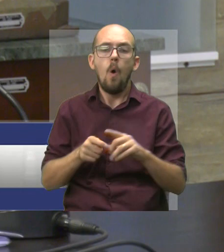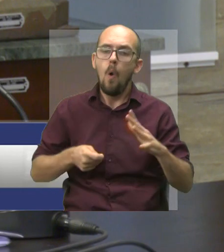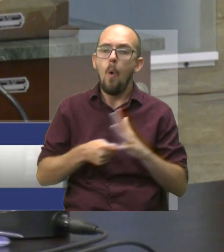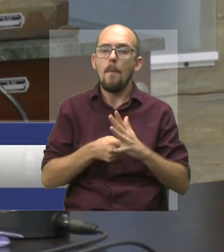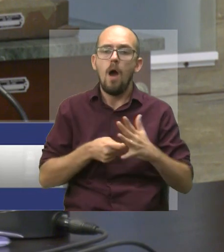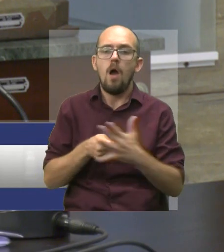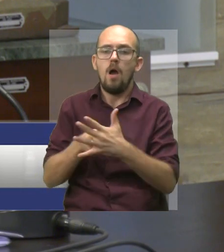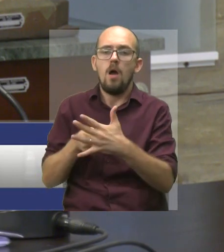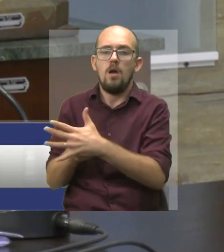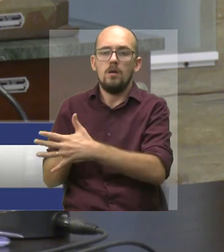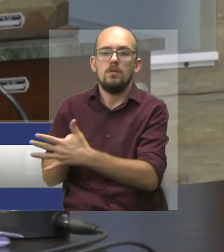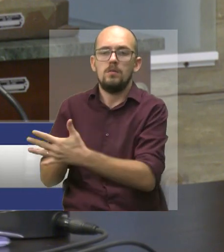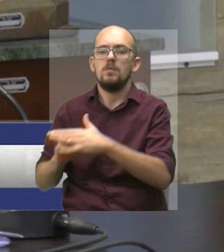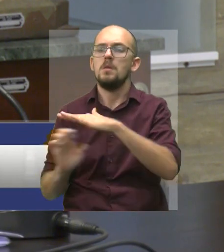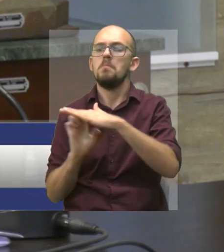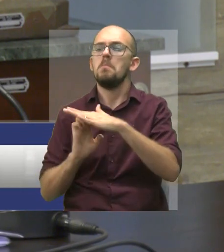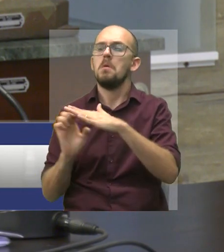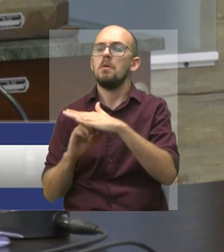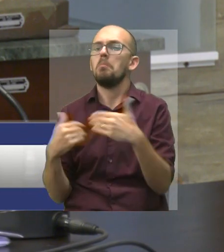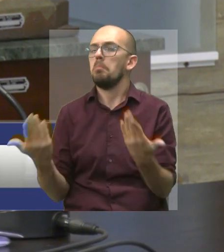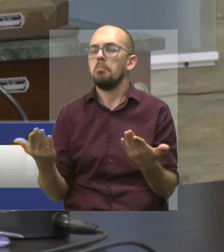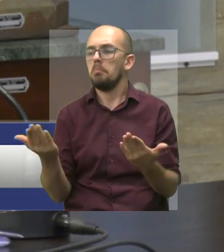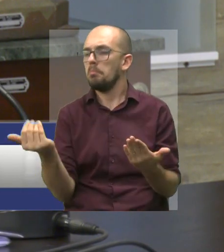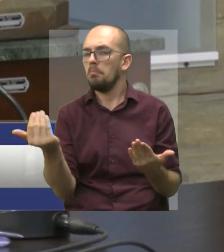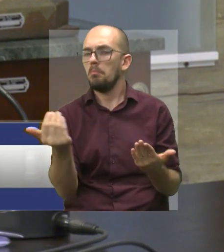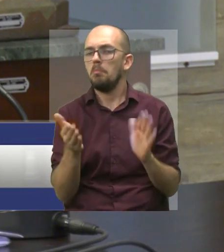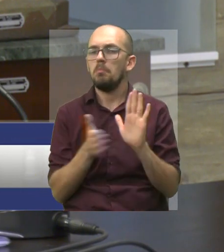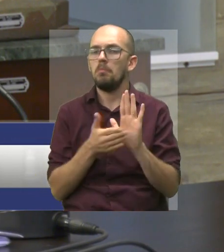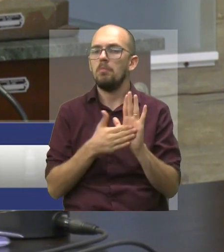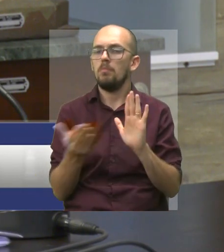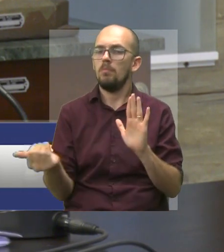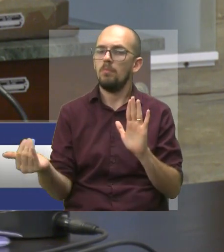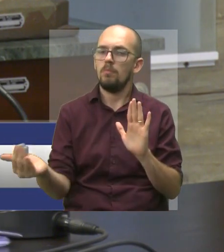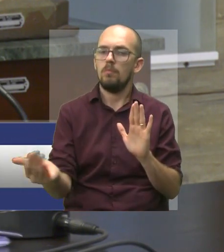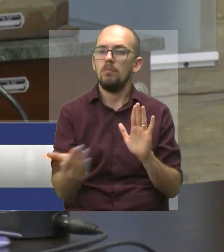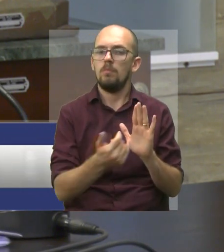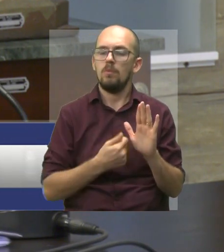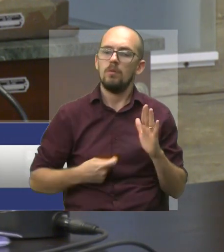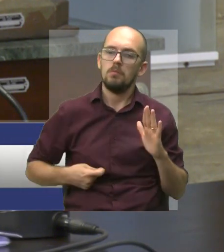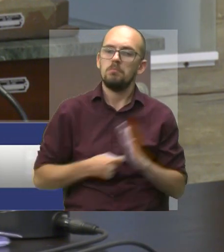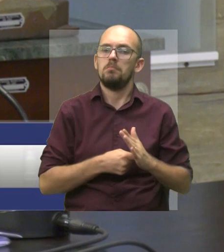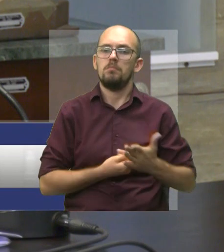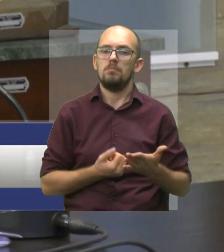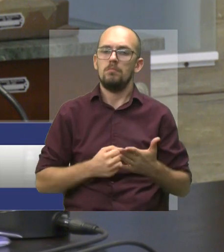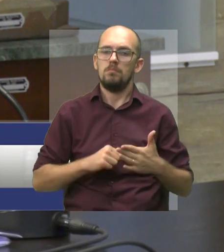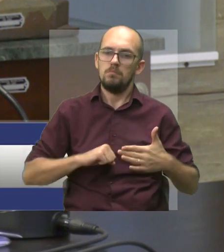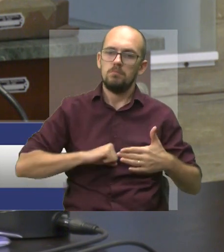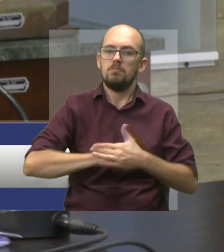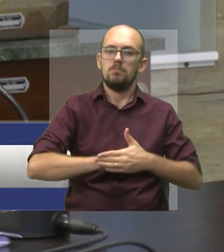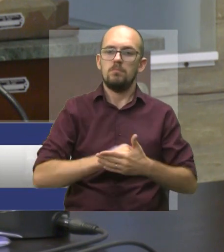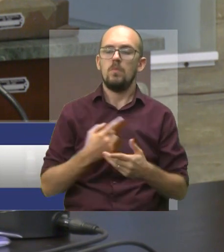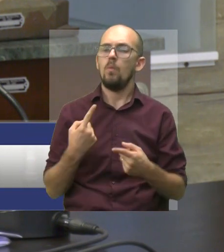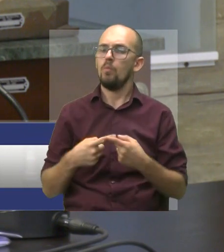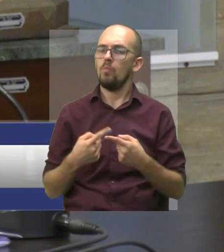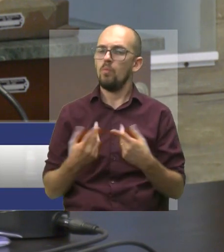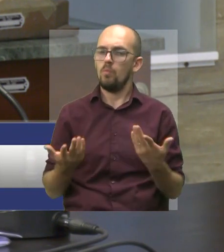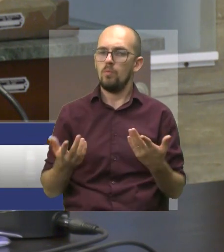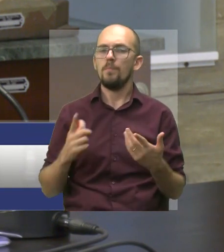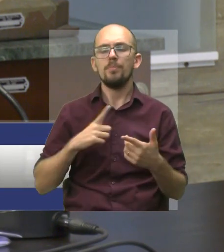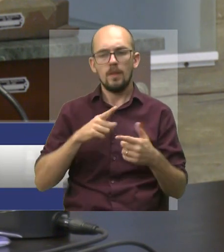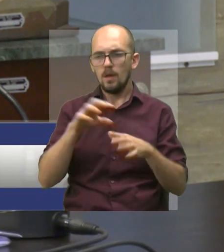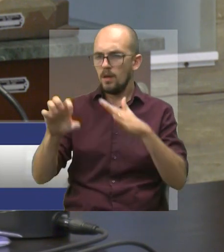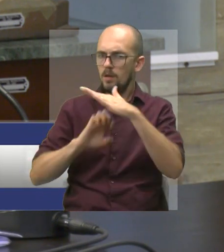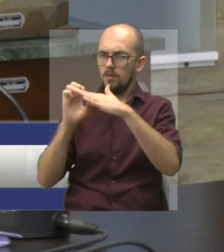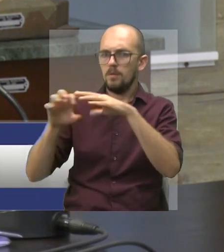grandes empresas e parar com além de existir dívidas das grandes